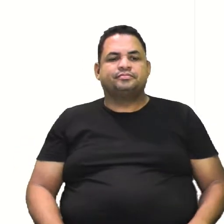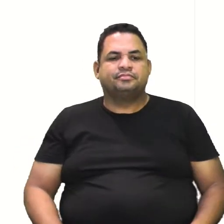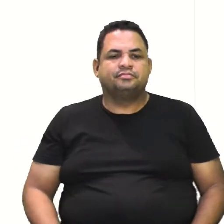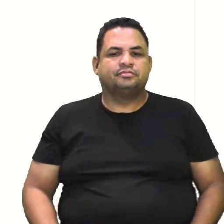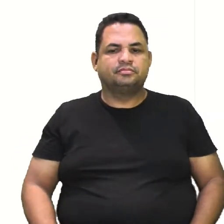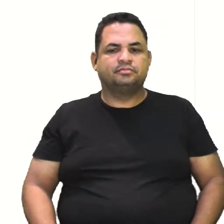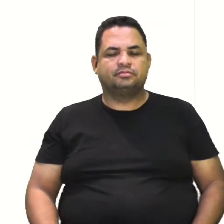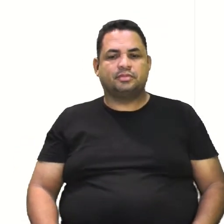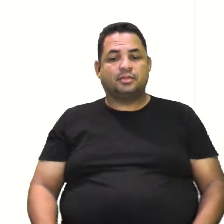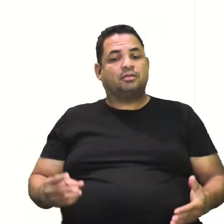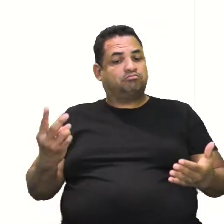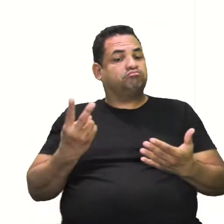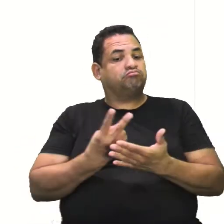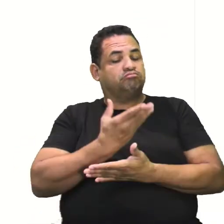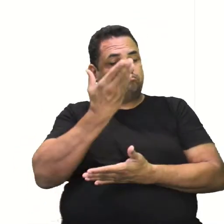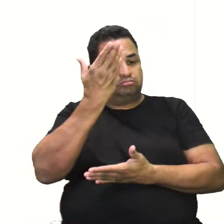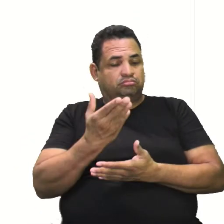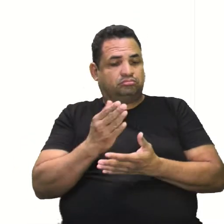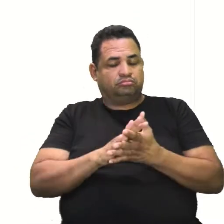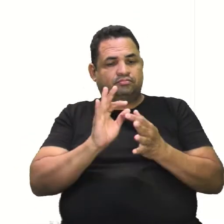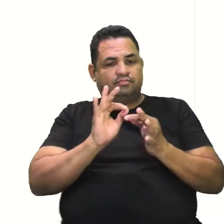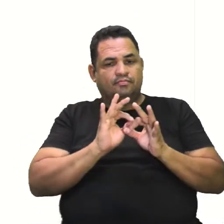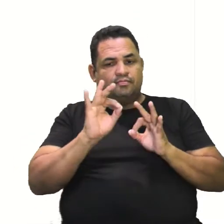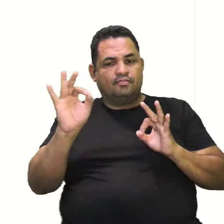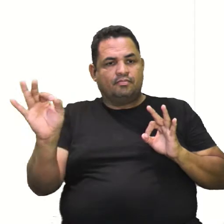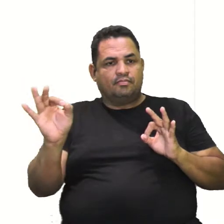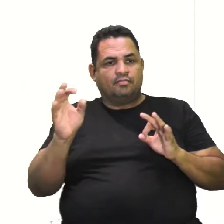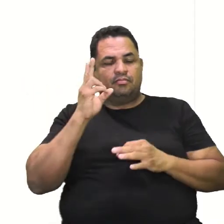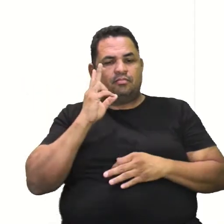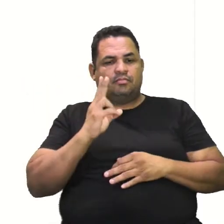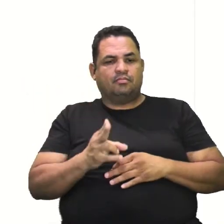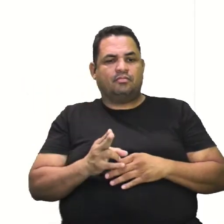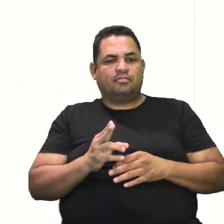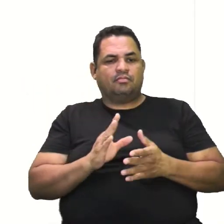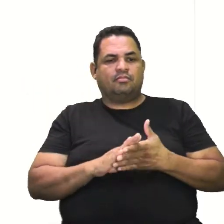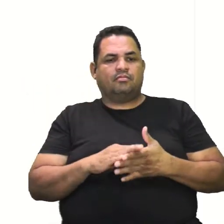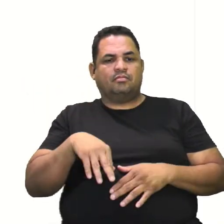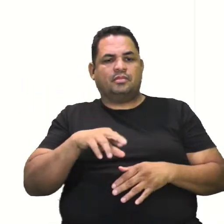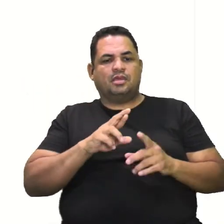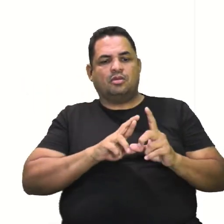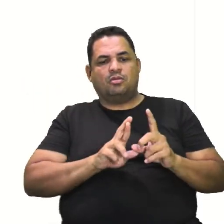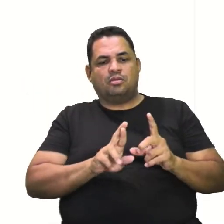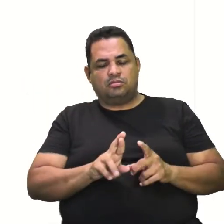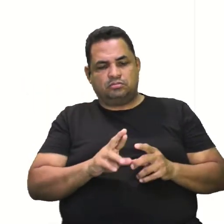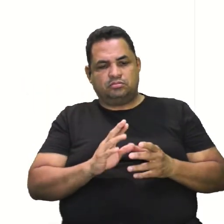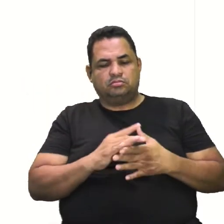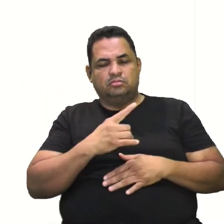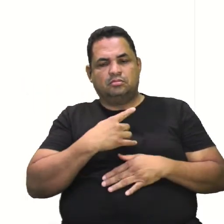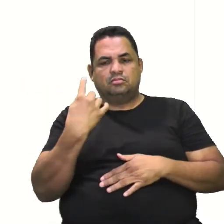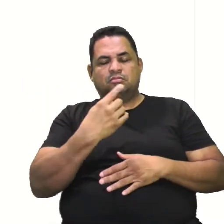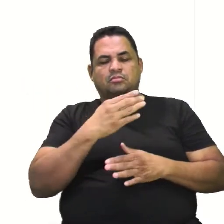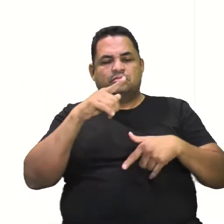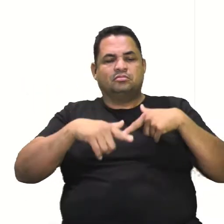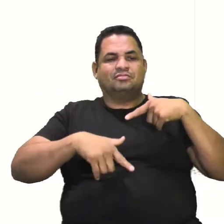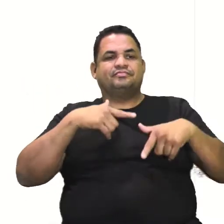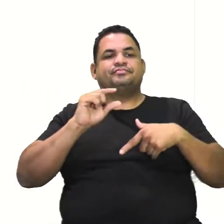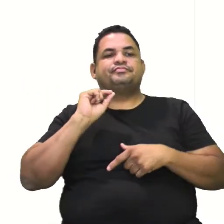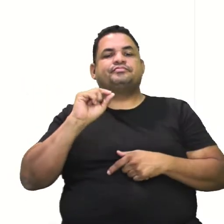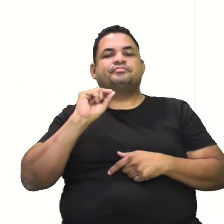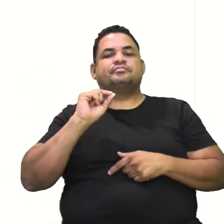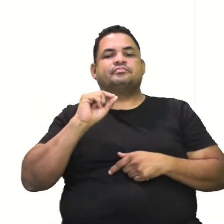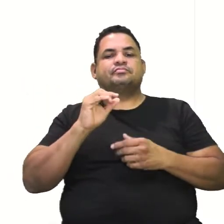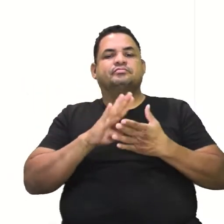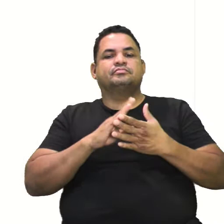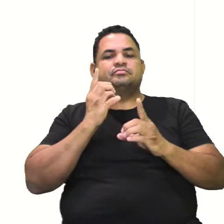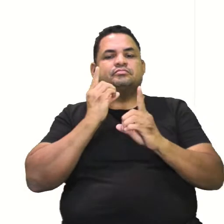acontece exatamente aqui, ó. A distância é igual ao raio. Então, o nosso trabalho vai ser o